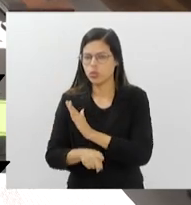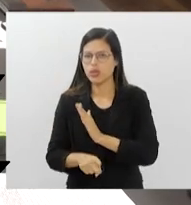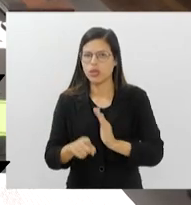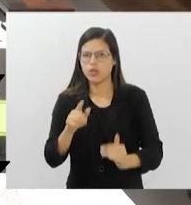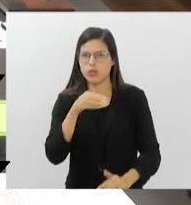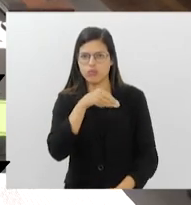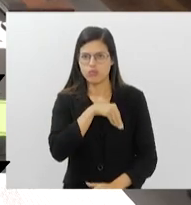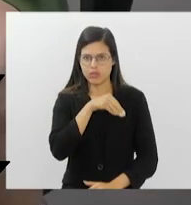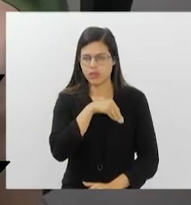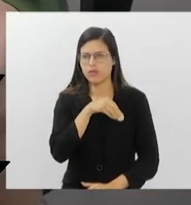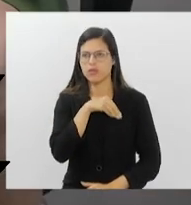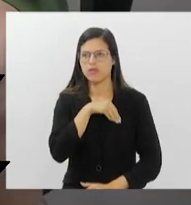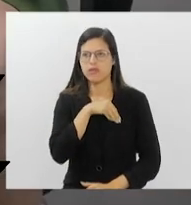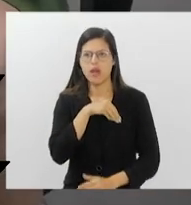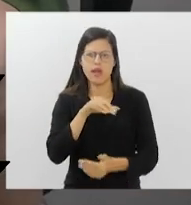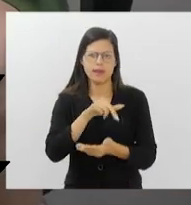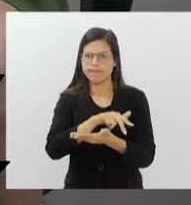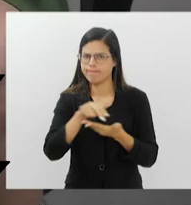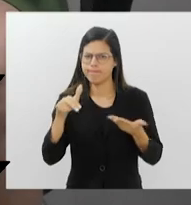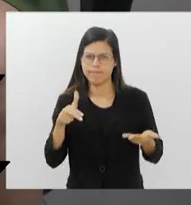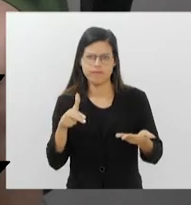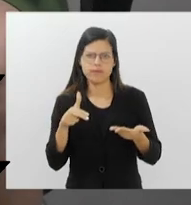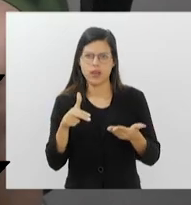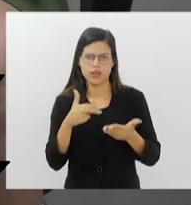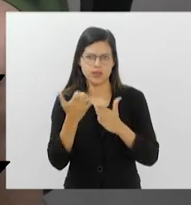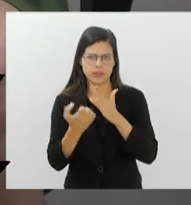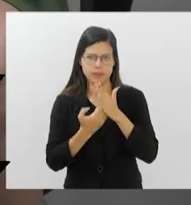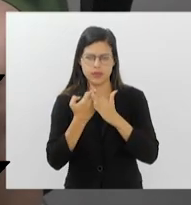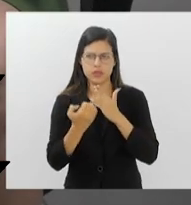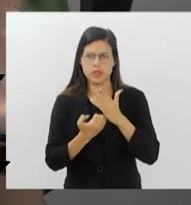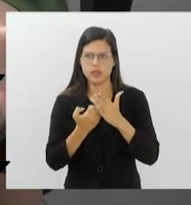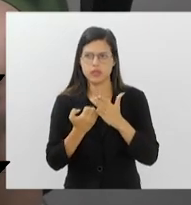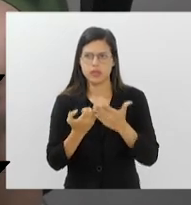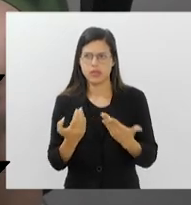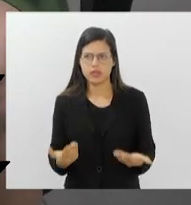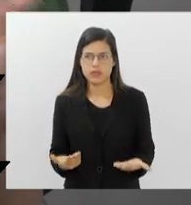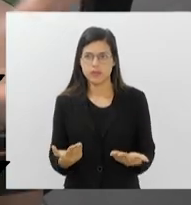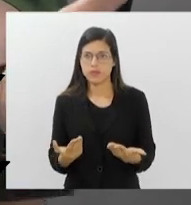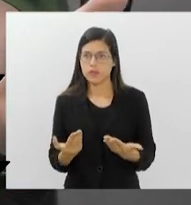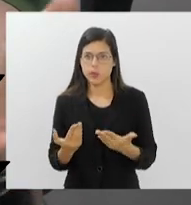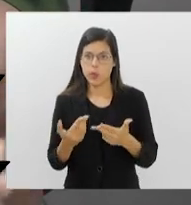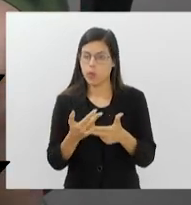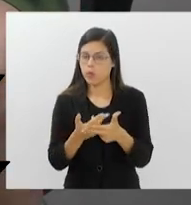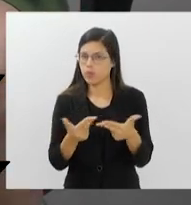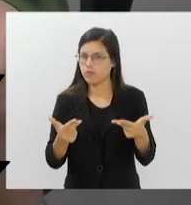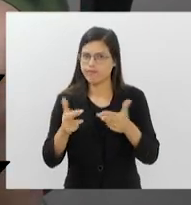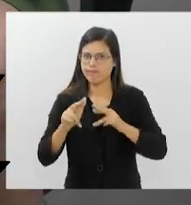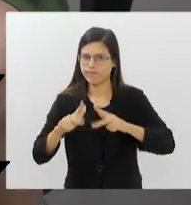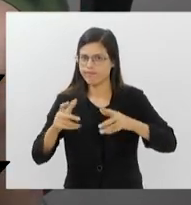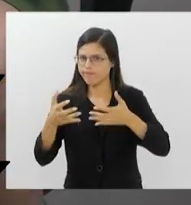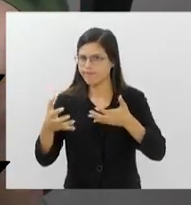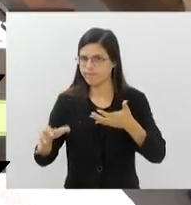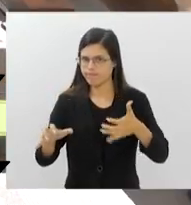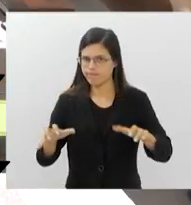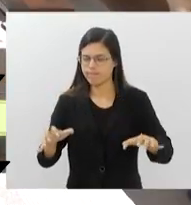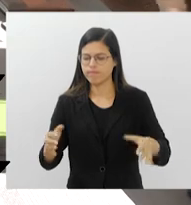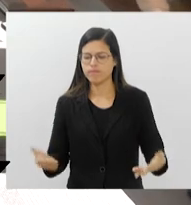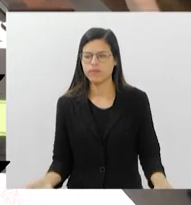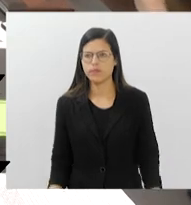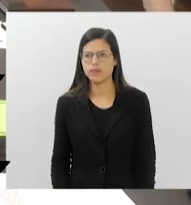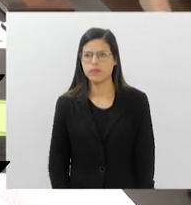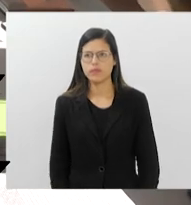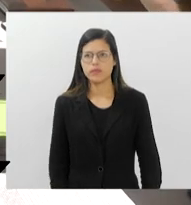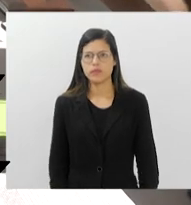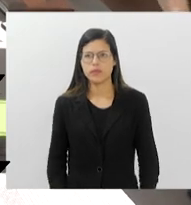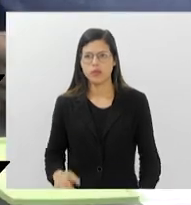própria empréstimo consignado etc etc são aqui coisas absolutamente distintas bom mas nós já